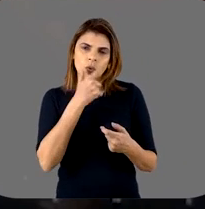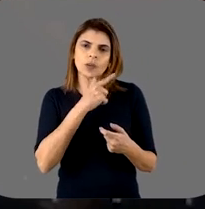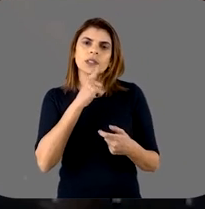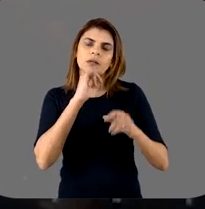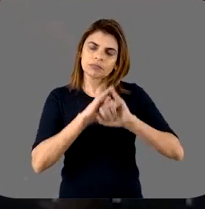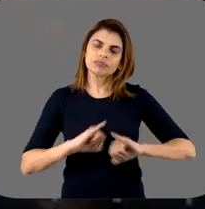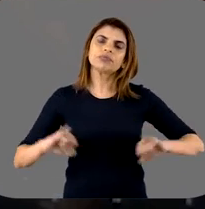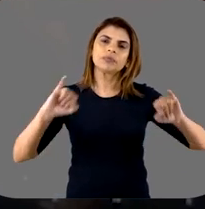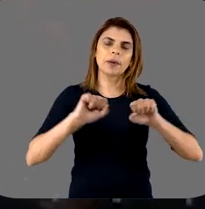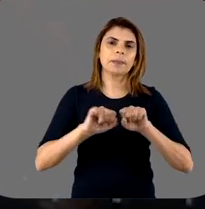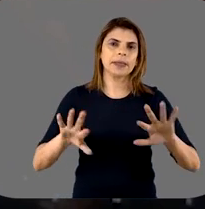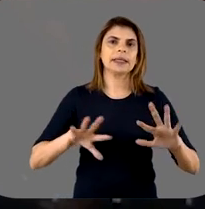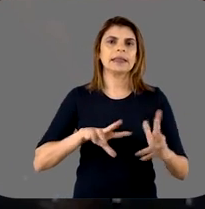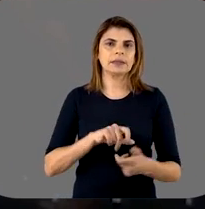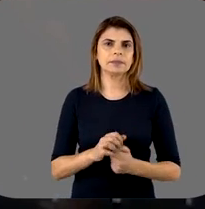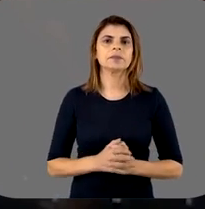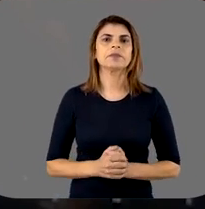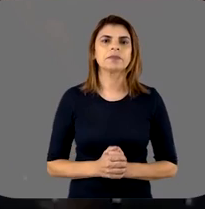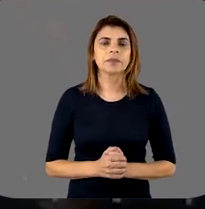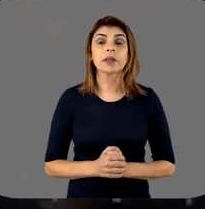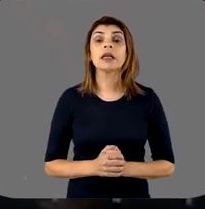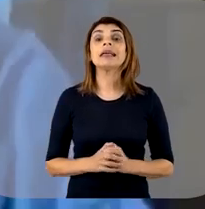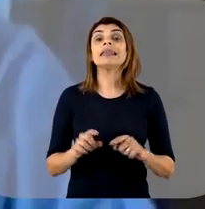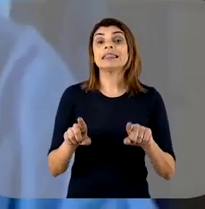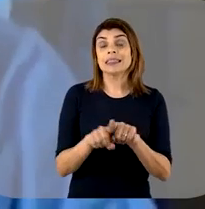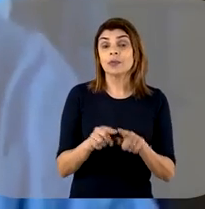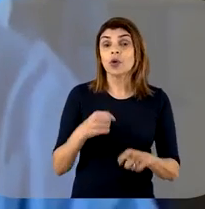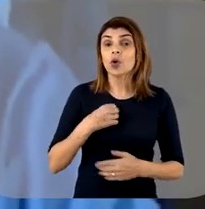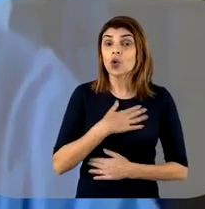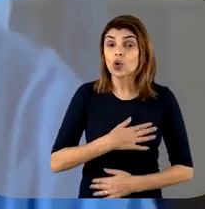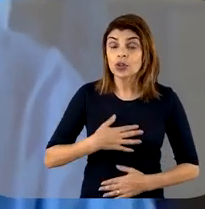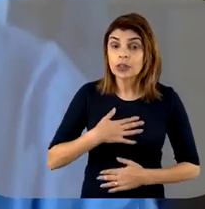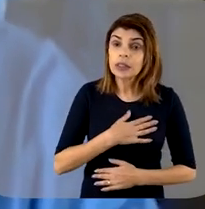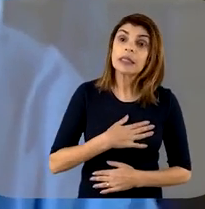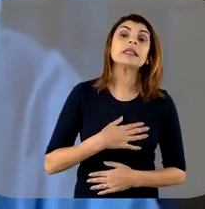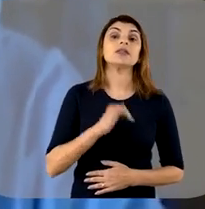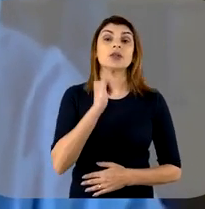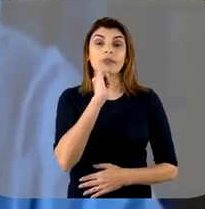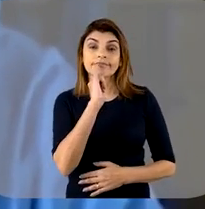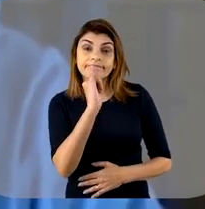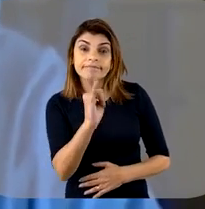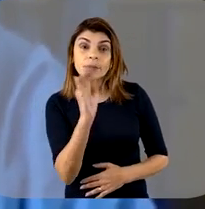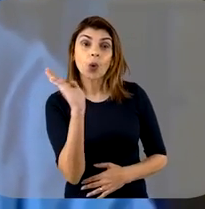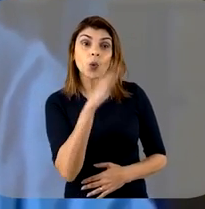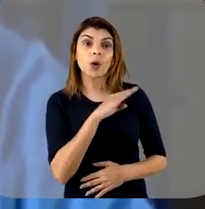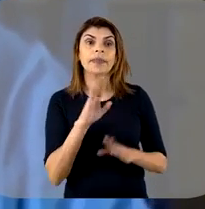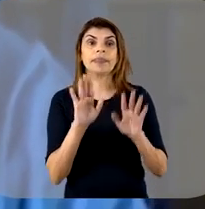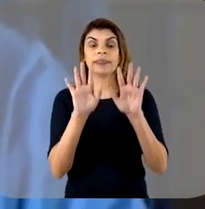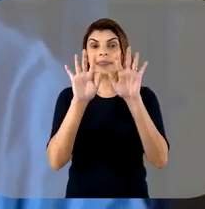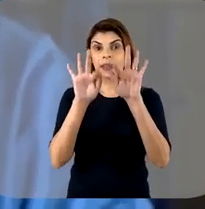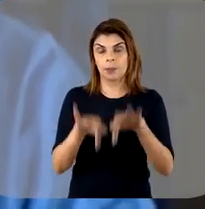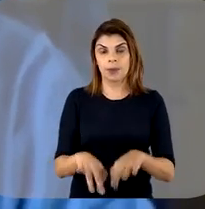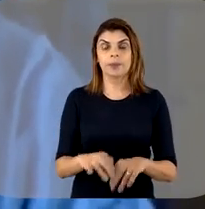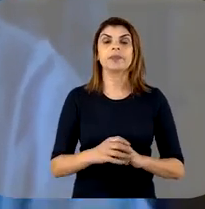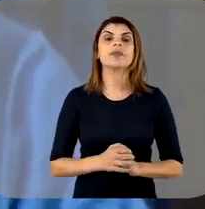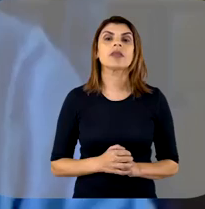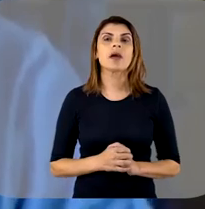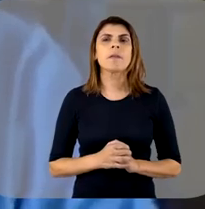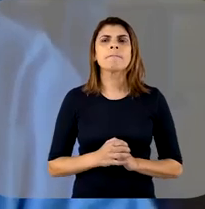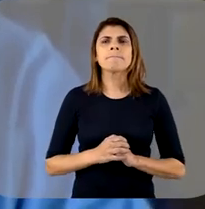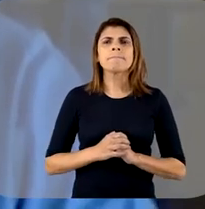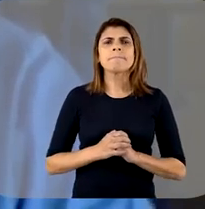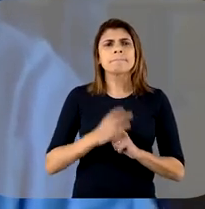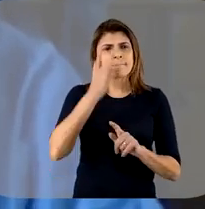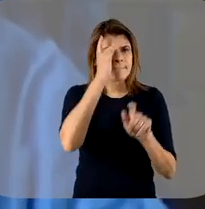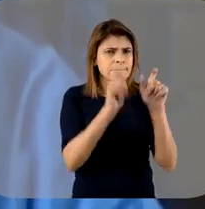difundir a questão da pandemia. E na questão, agora eu queria aqui realçar, só para terminar, né, que os